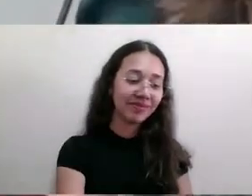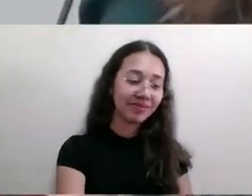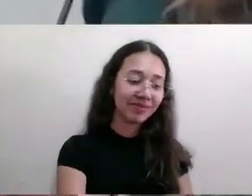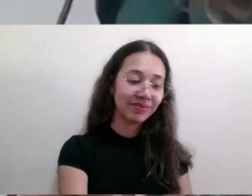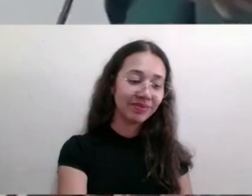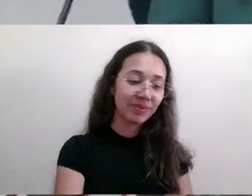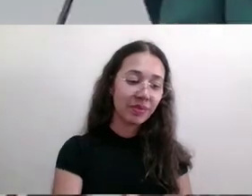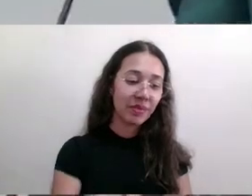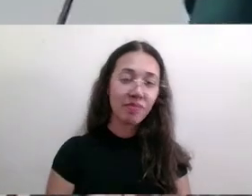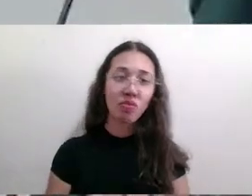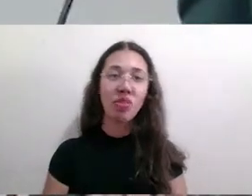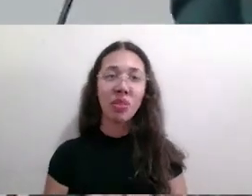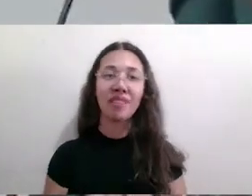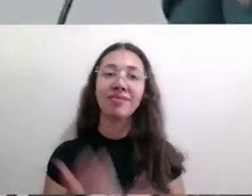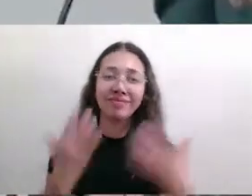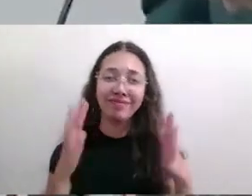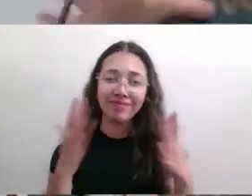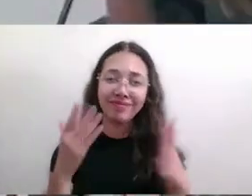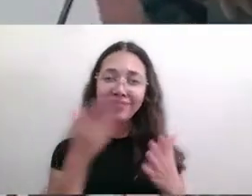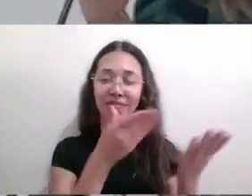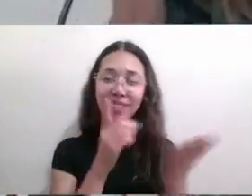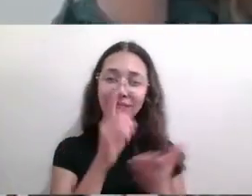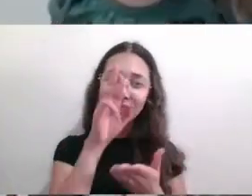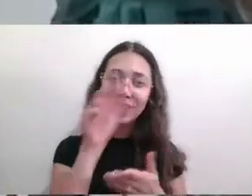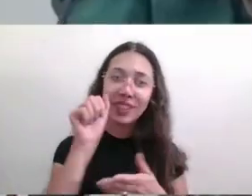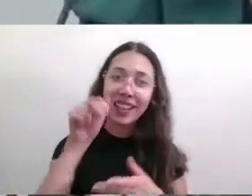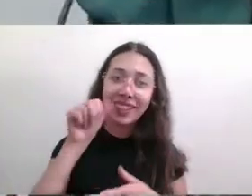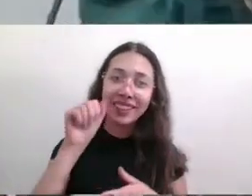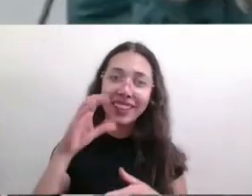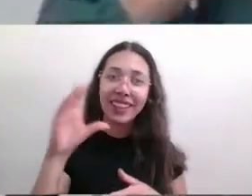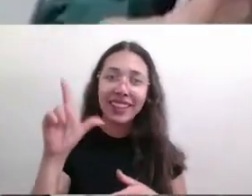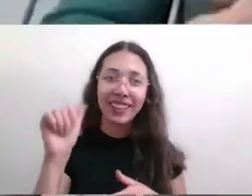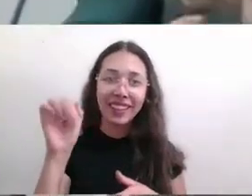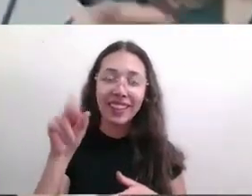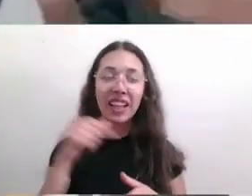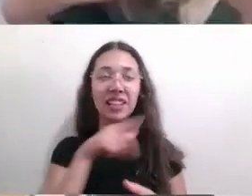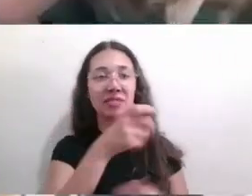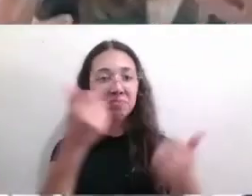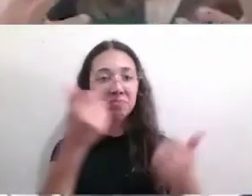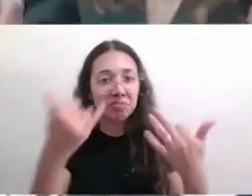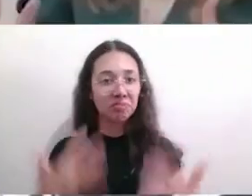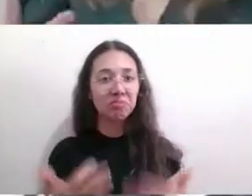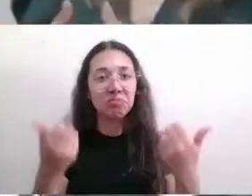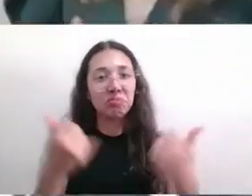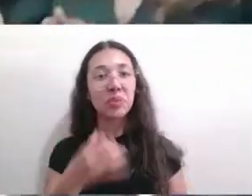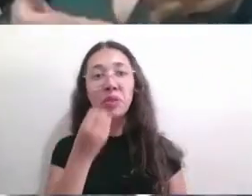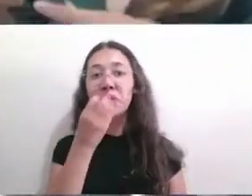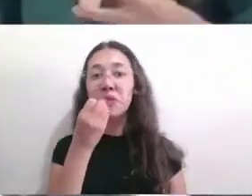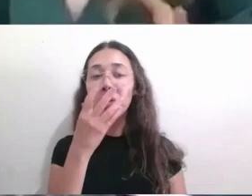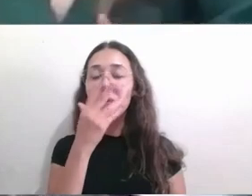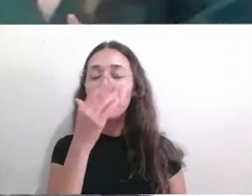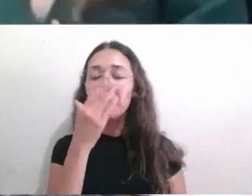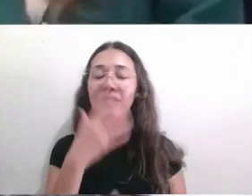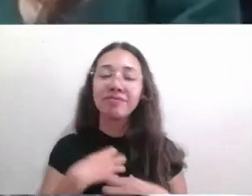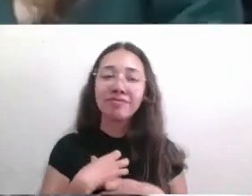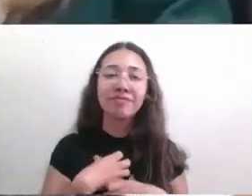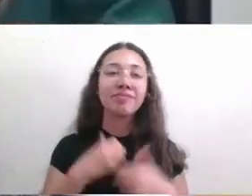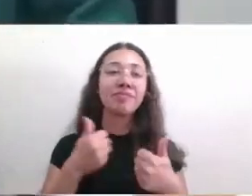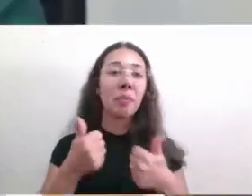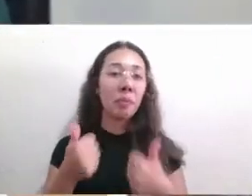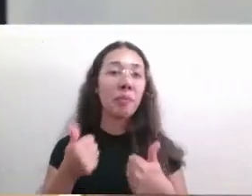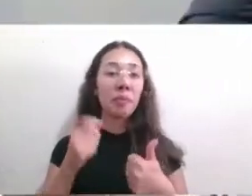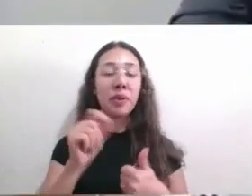Parabéns, doutora Ana Clara, porque a sua exposição foi muito, muito calorosa sobre a necessidade dos